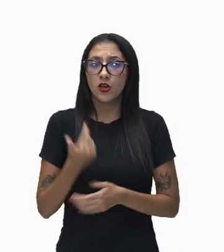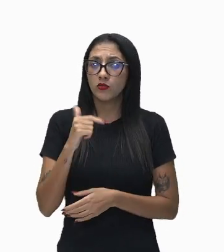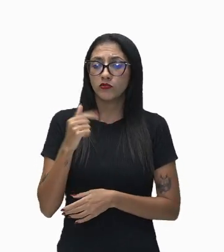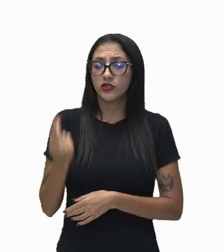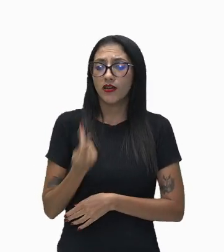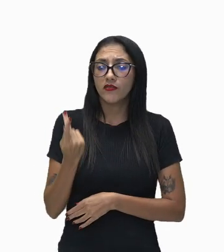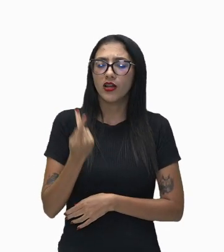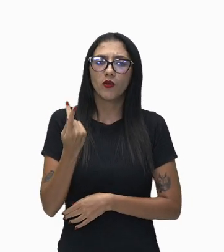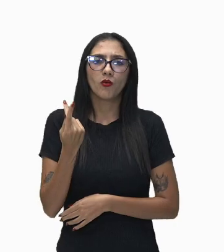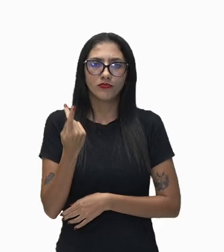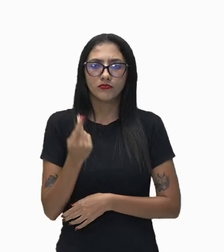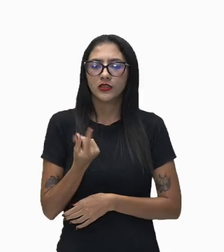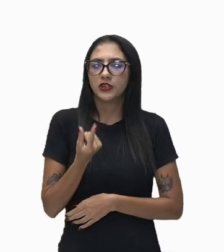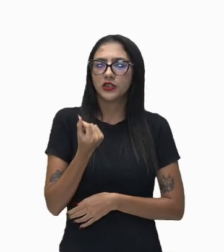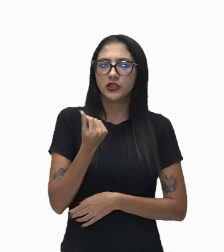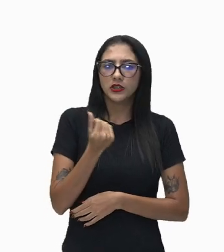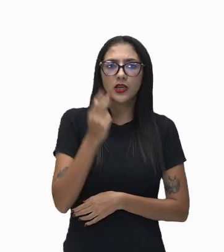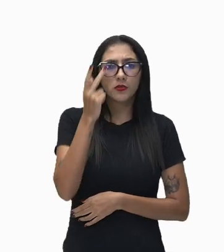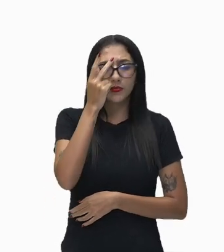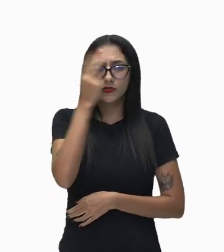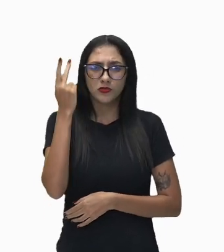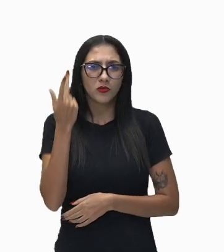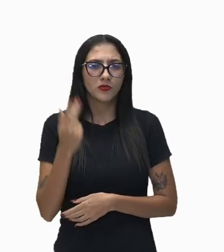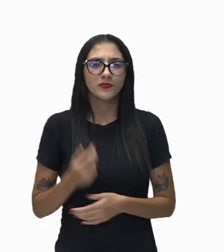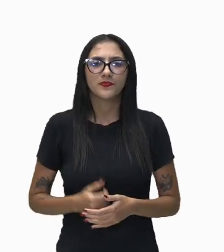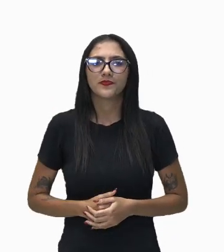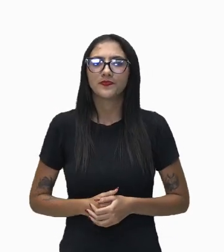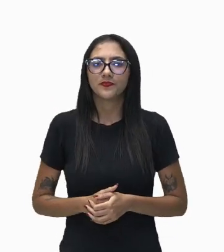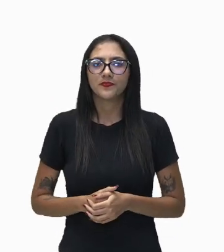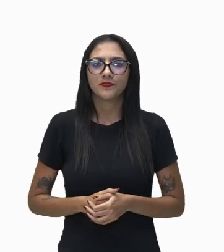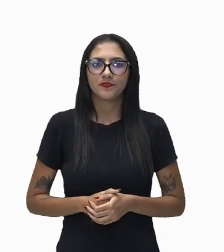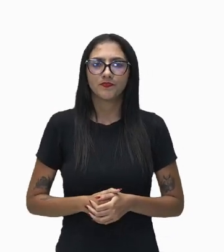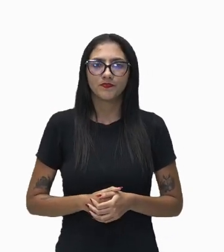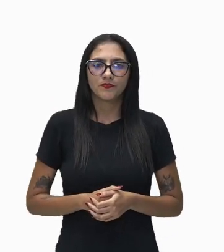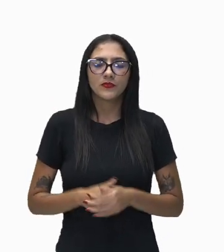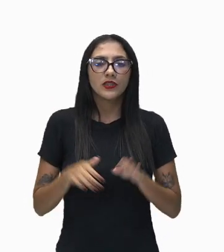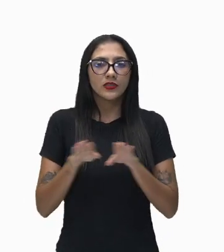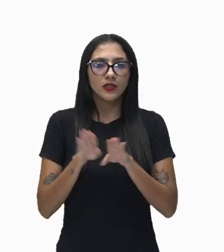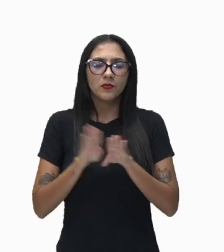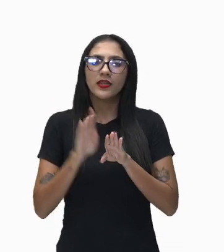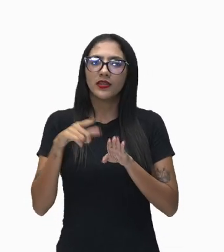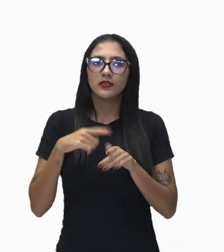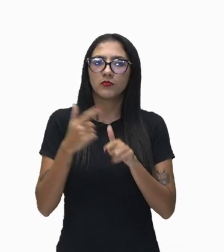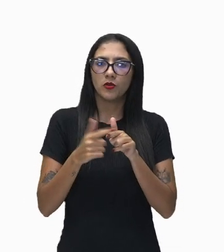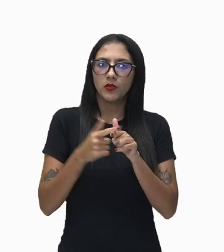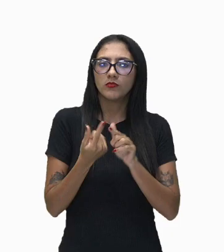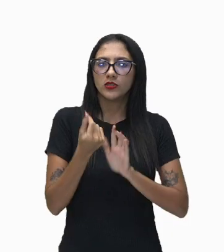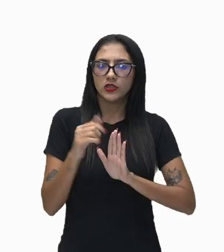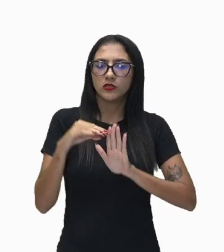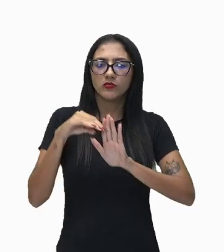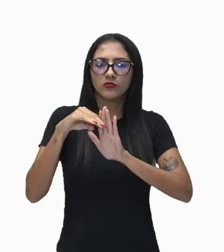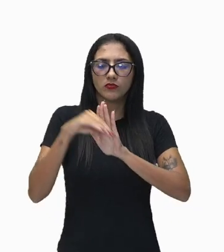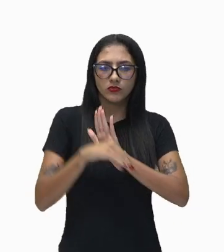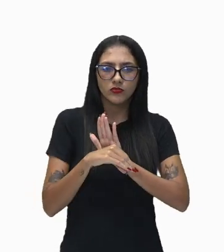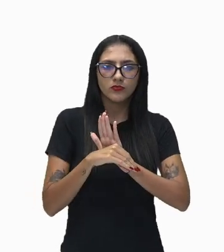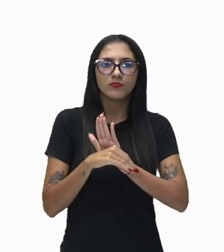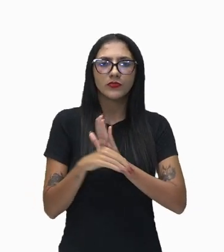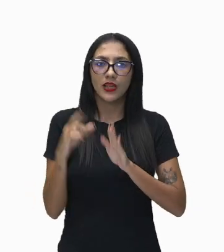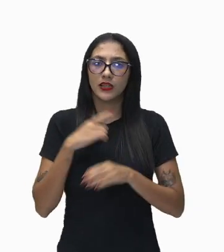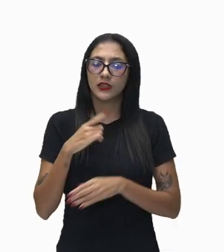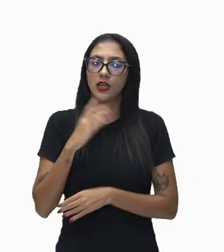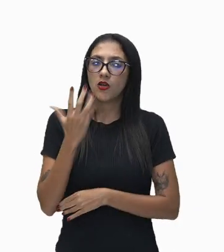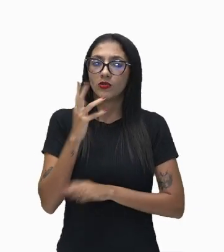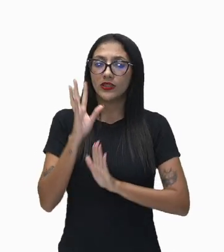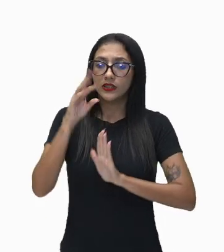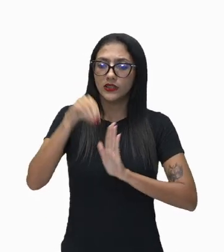perdendo valor e as pessoas sem condições de nada. E a grande depressão é justamente a crise financeira que vai ser gerada, que vai estar ali dentro dos Estados Unidos e